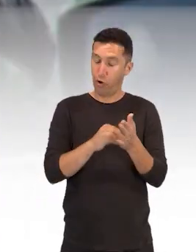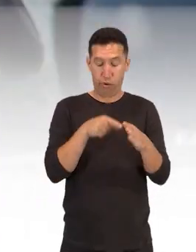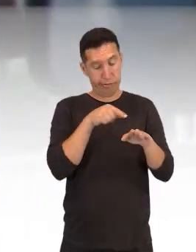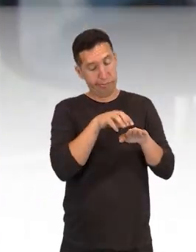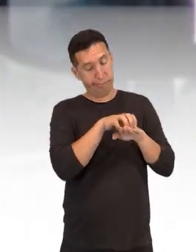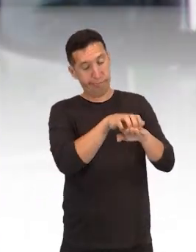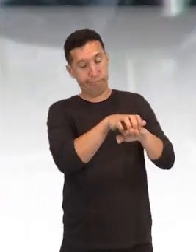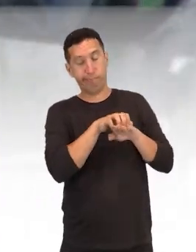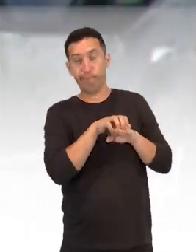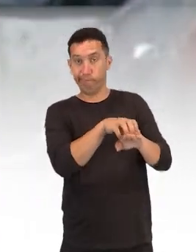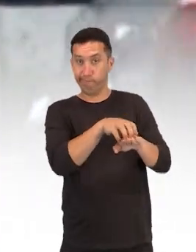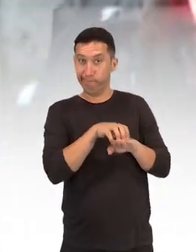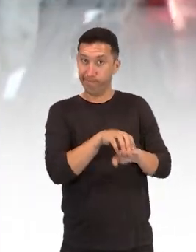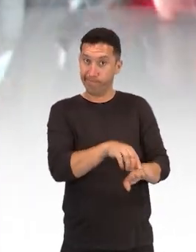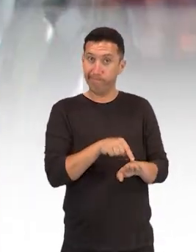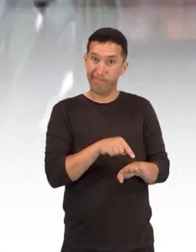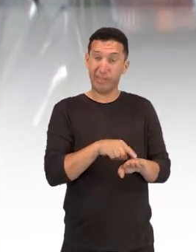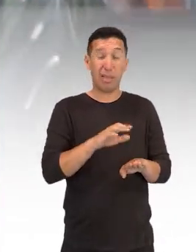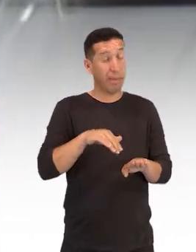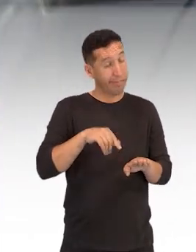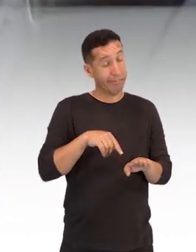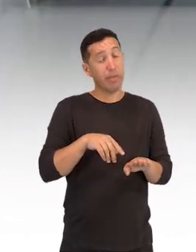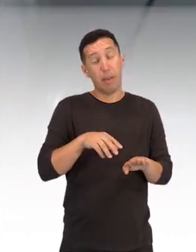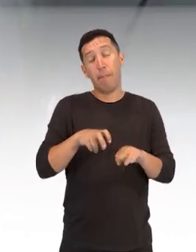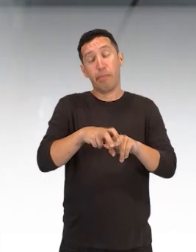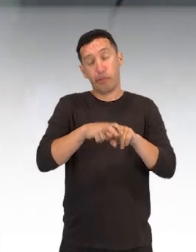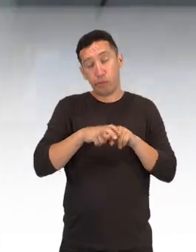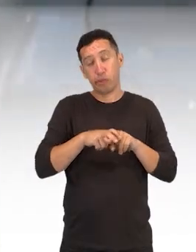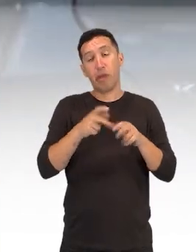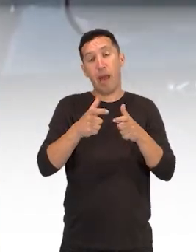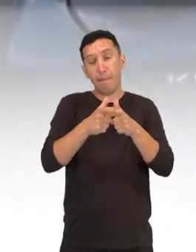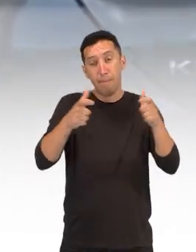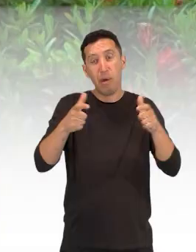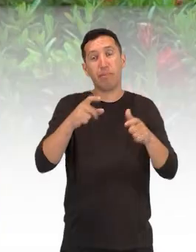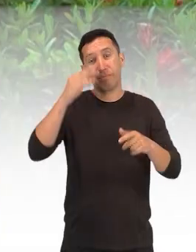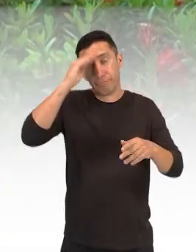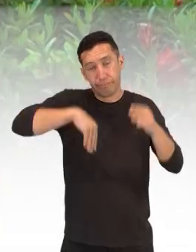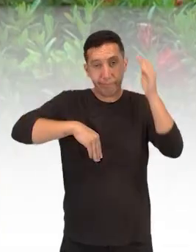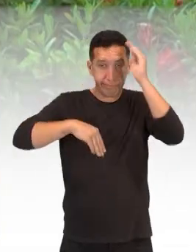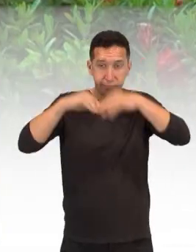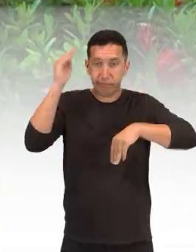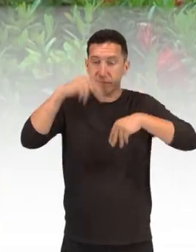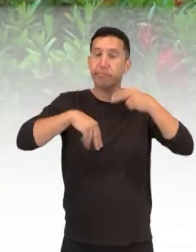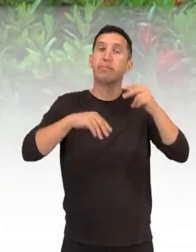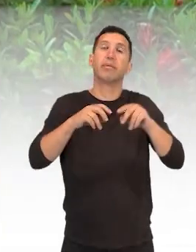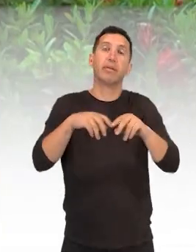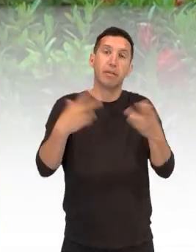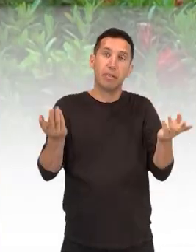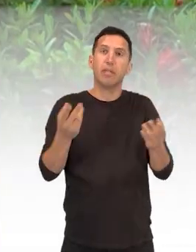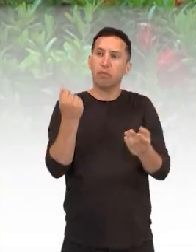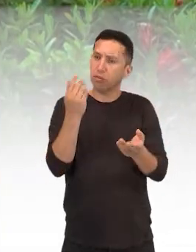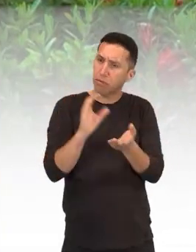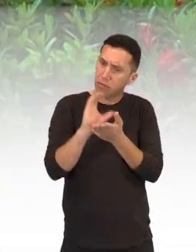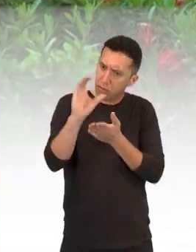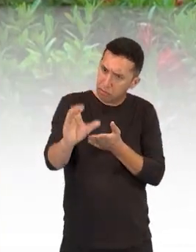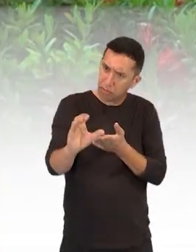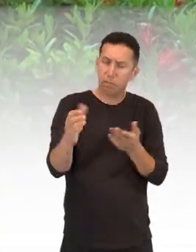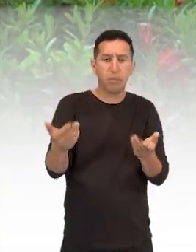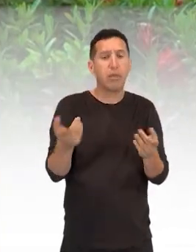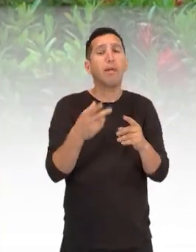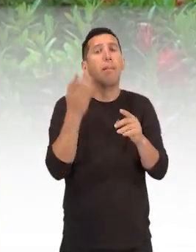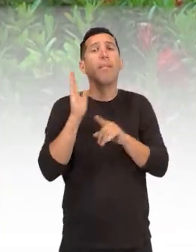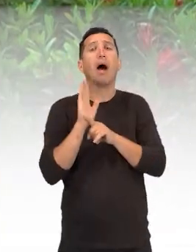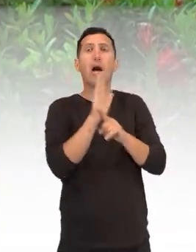falta de transporte é um dos fatores que mais contribui para a evasão escolar. Há esse desvio de recurso que seria para ensino,